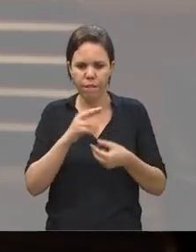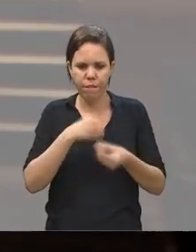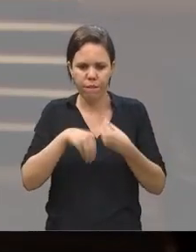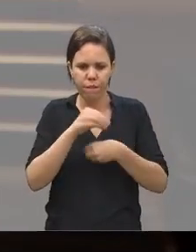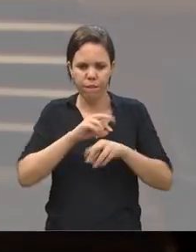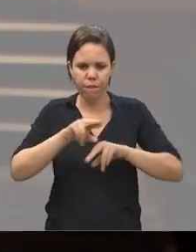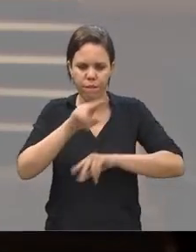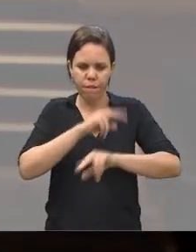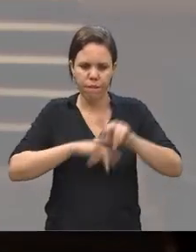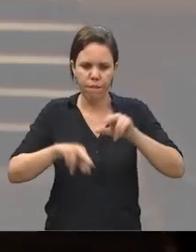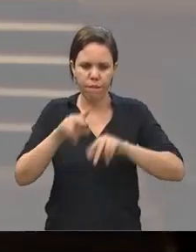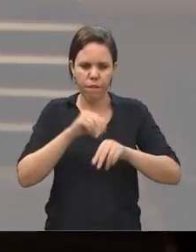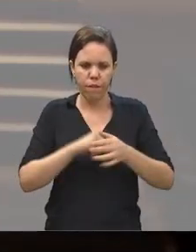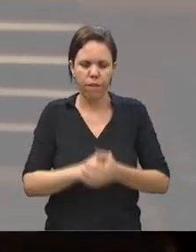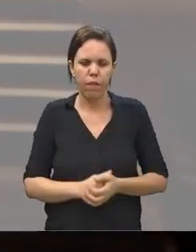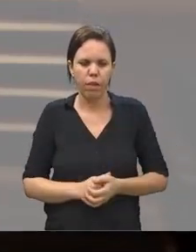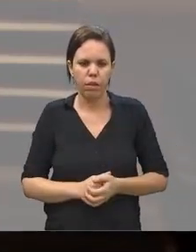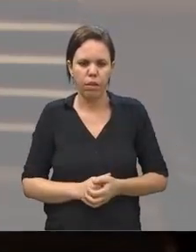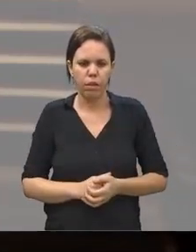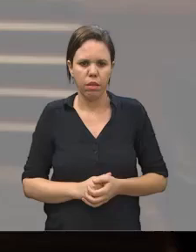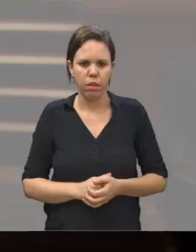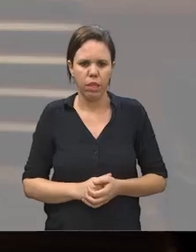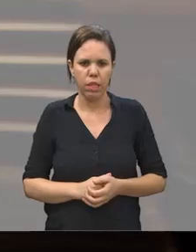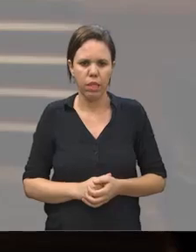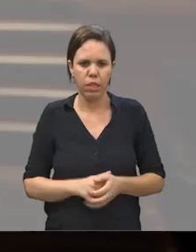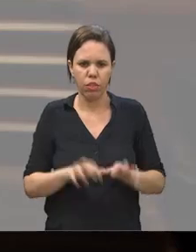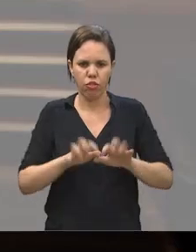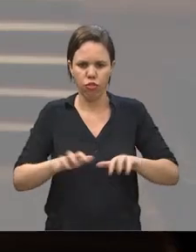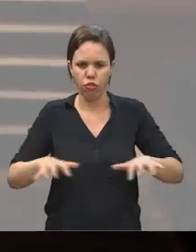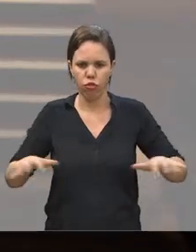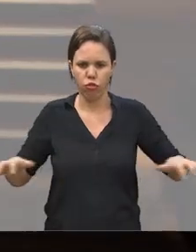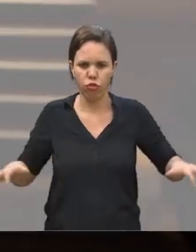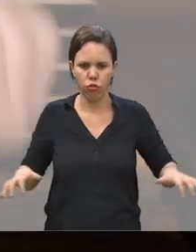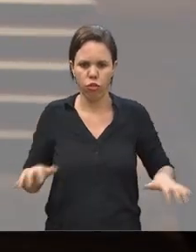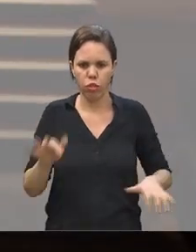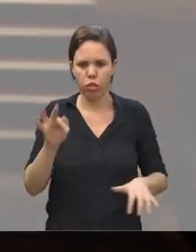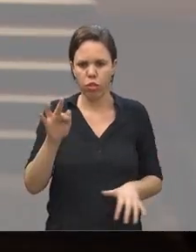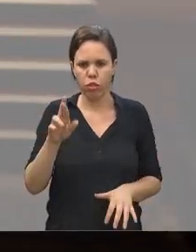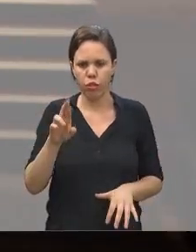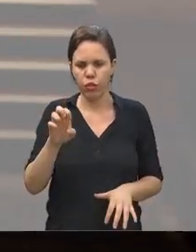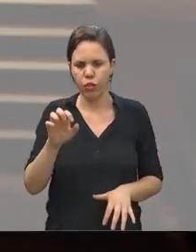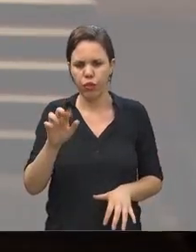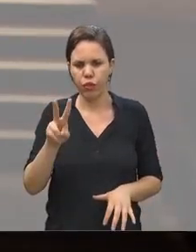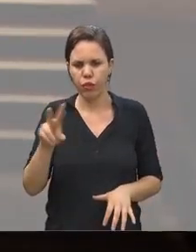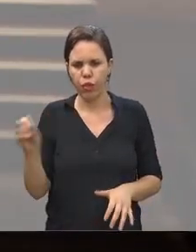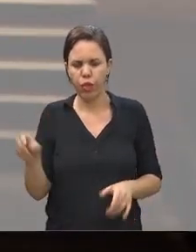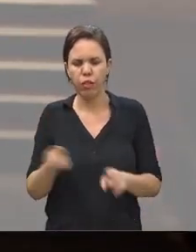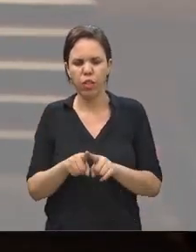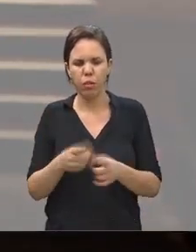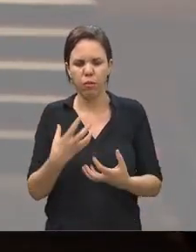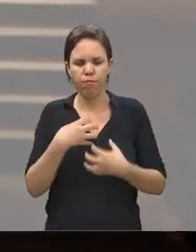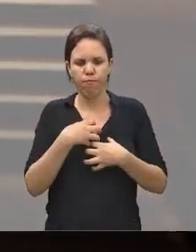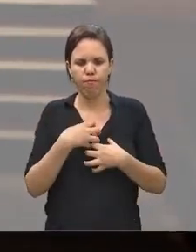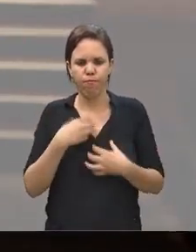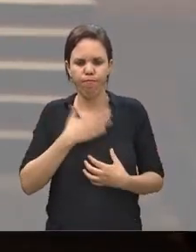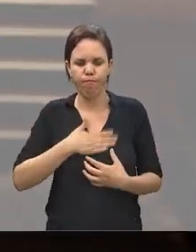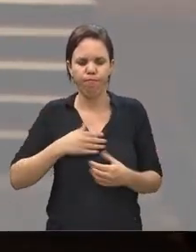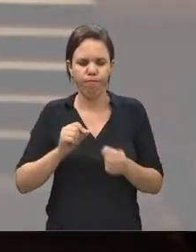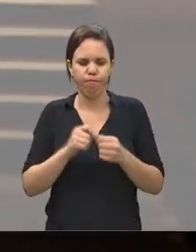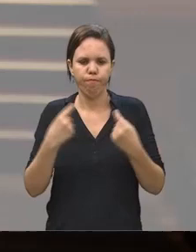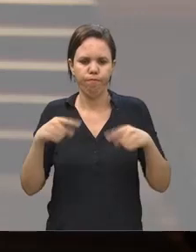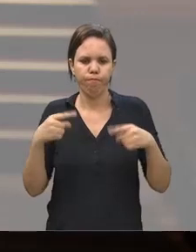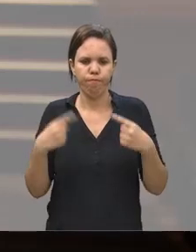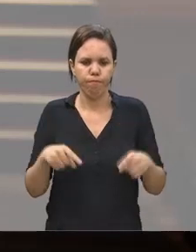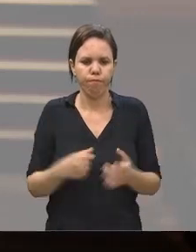aquelas sinfonias, concertos de piano a um frevo, entendeu? Isso mexeu muito comigo, é o que eu gosto.